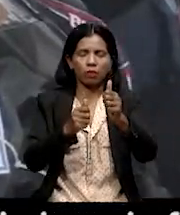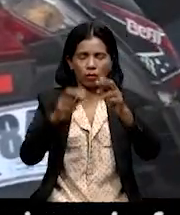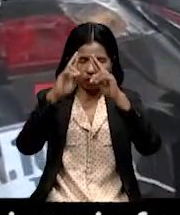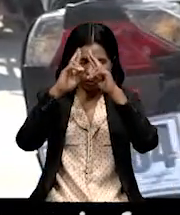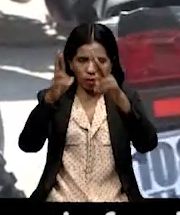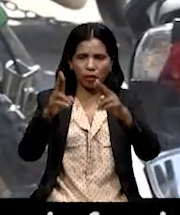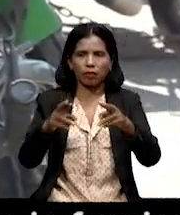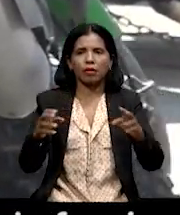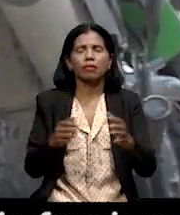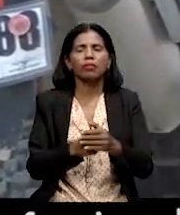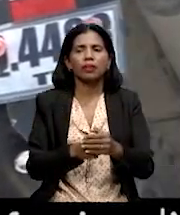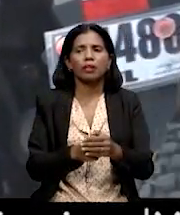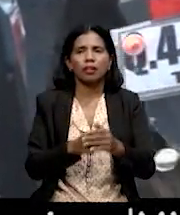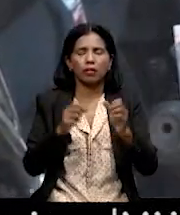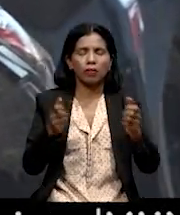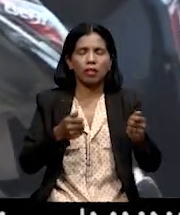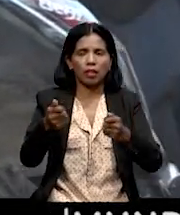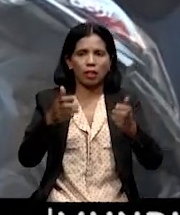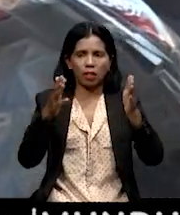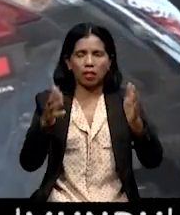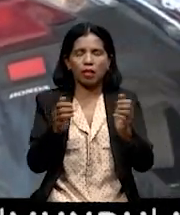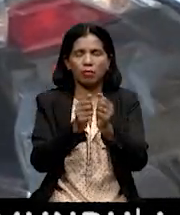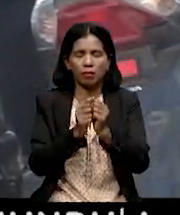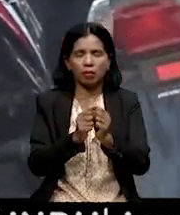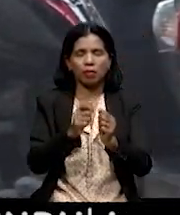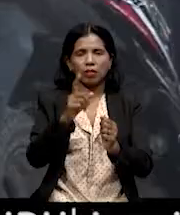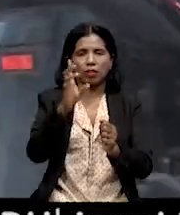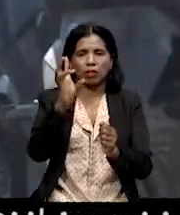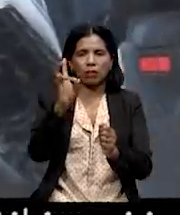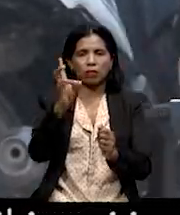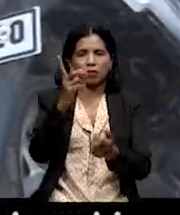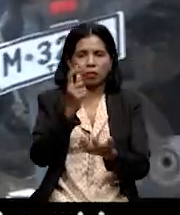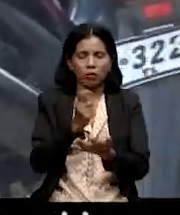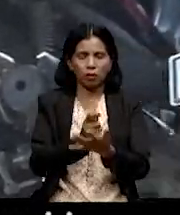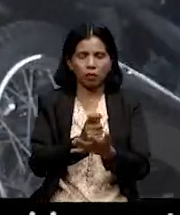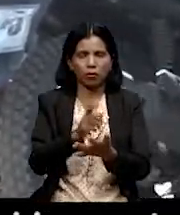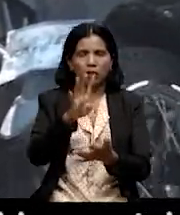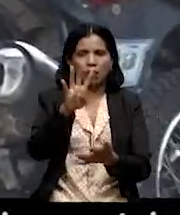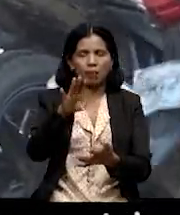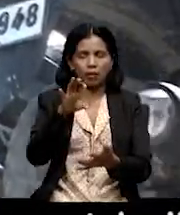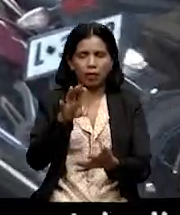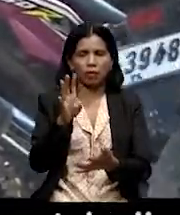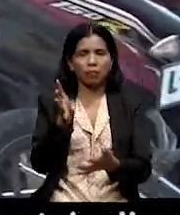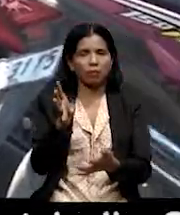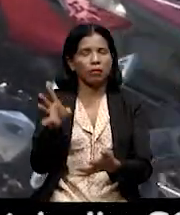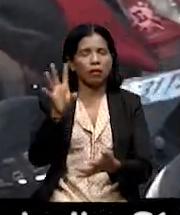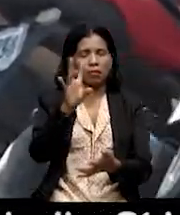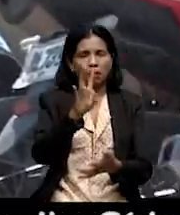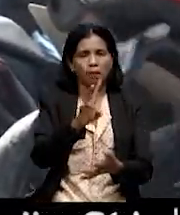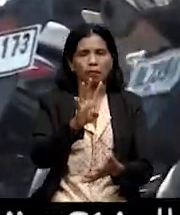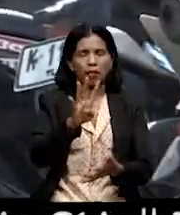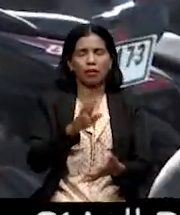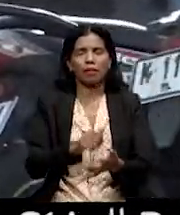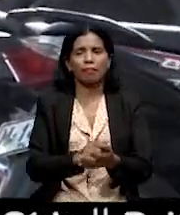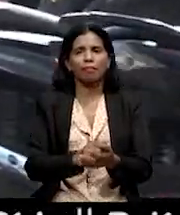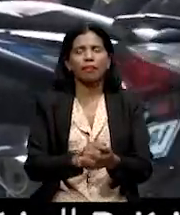documentos motorizada no careta nian hamutu kreung hitu atus hat nuru sing hat. No total transporte hanesan motorizada no